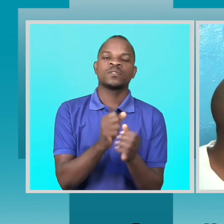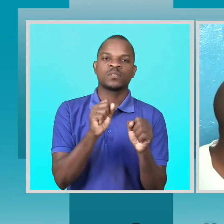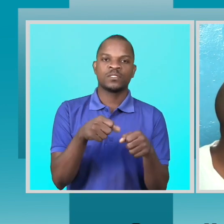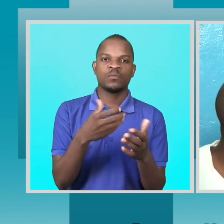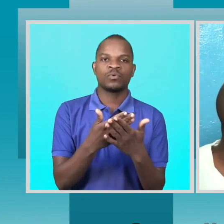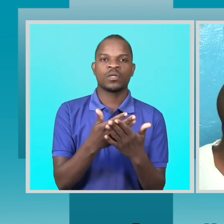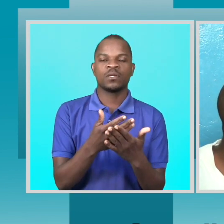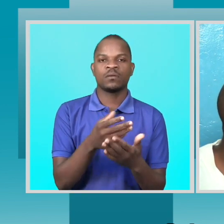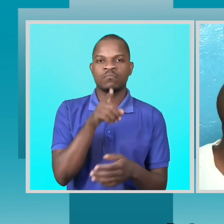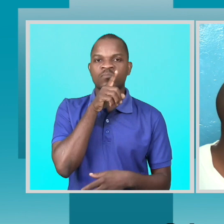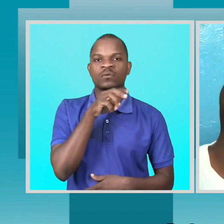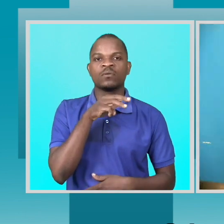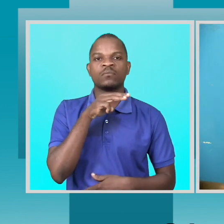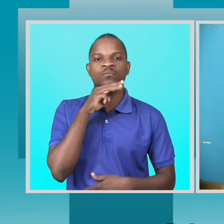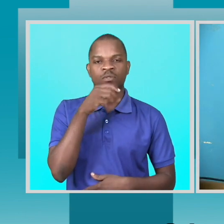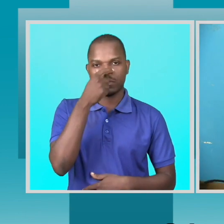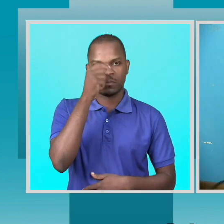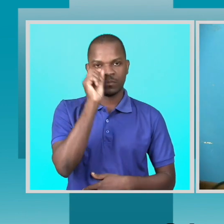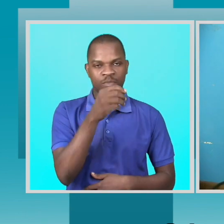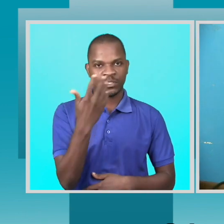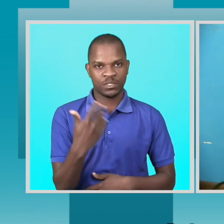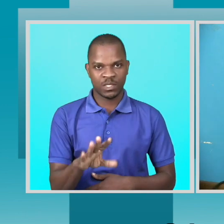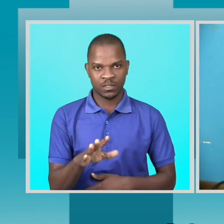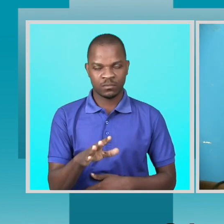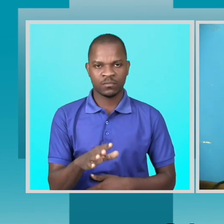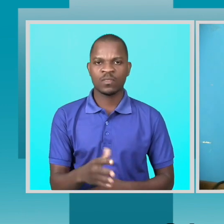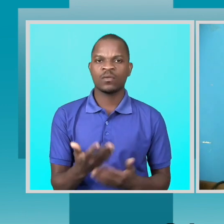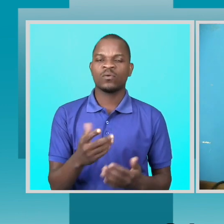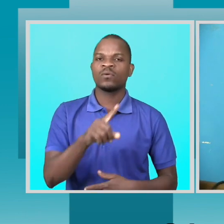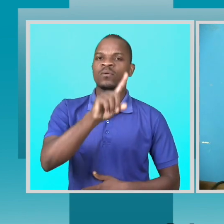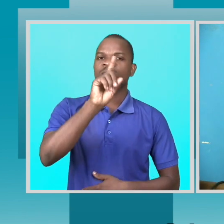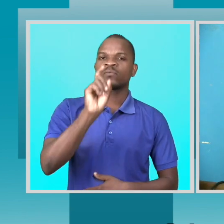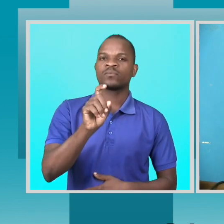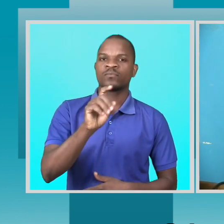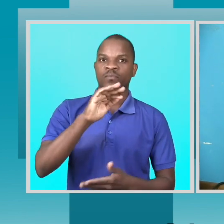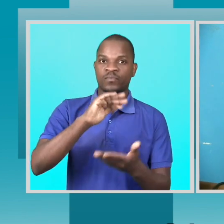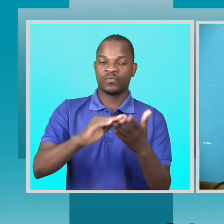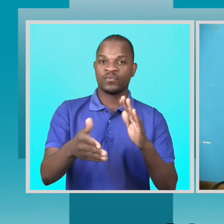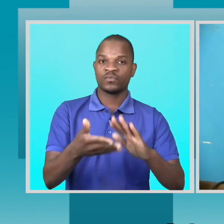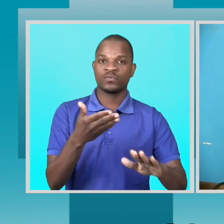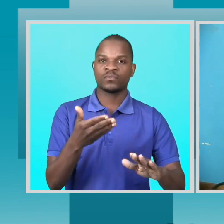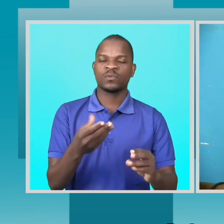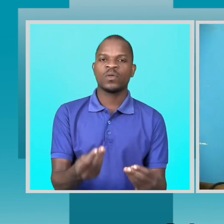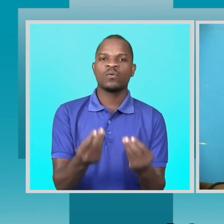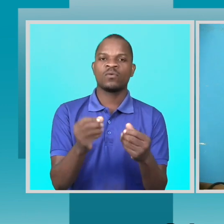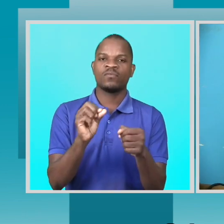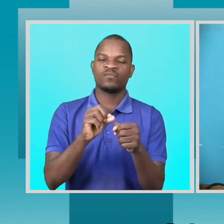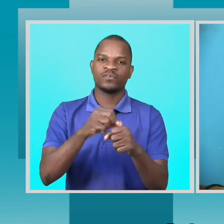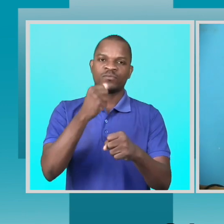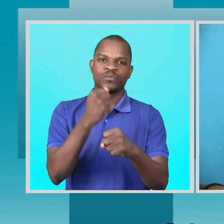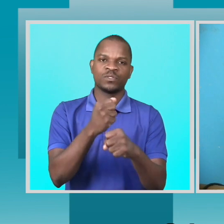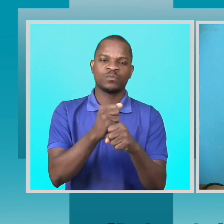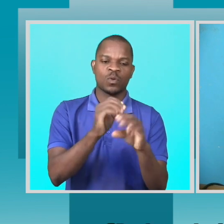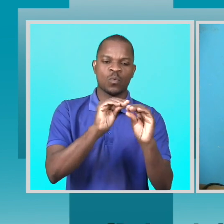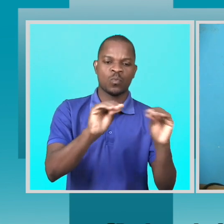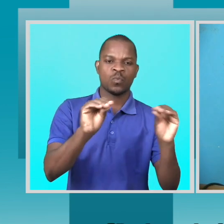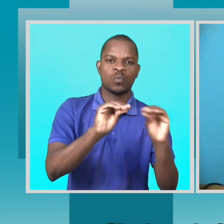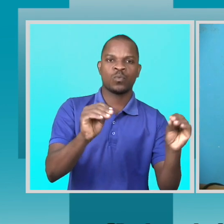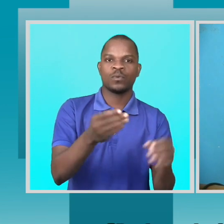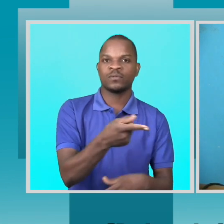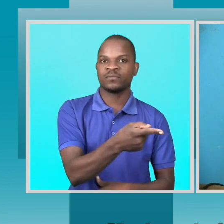mas precisam mesmo de preparar o futuro. Professora, como é que tem trabalhado com essas crianças?